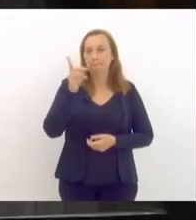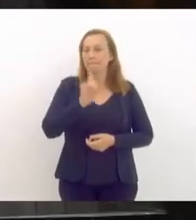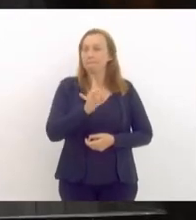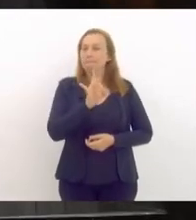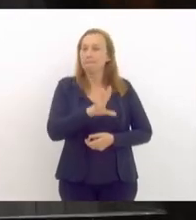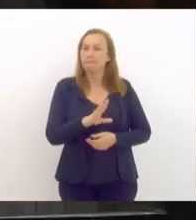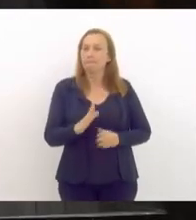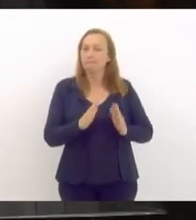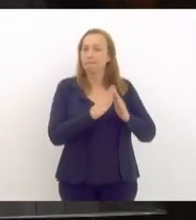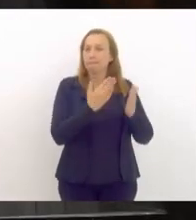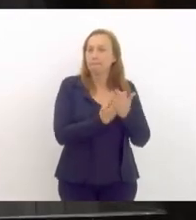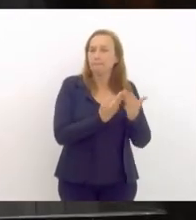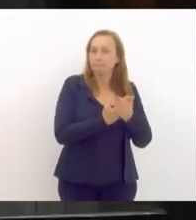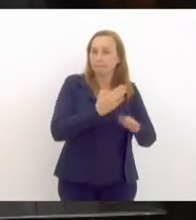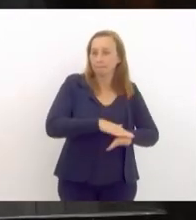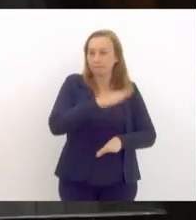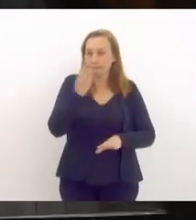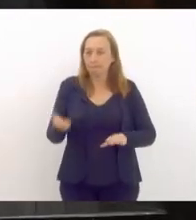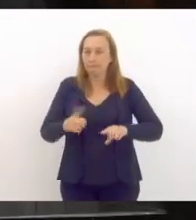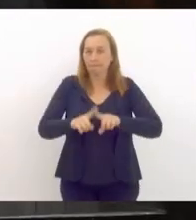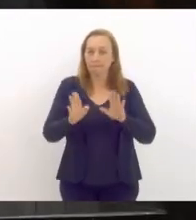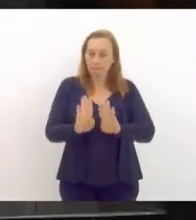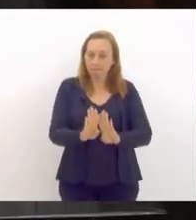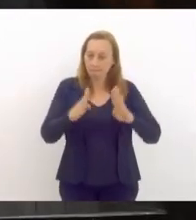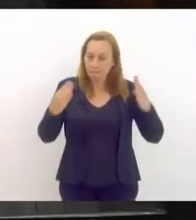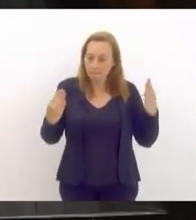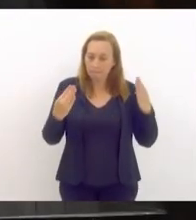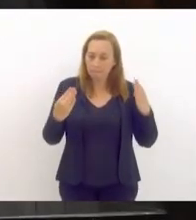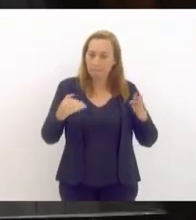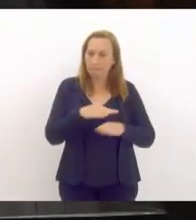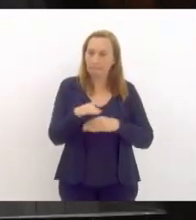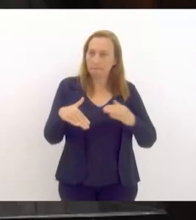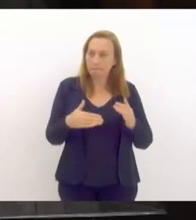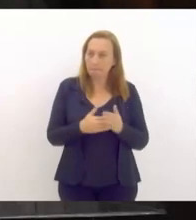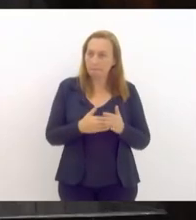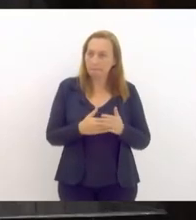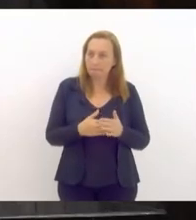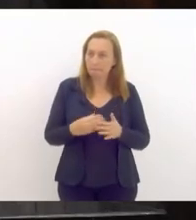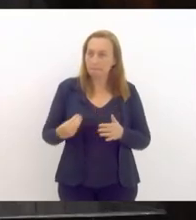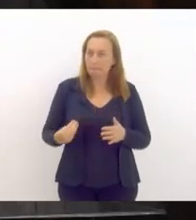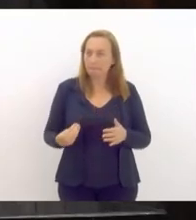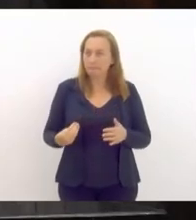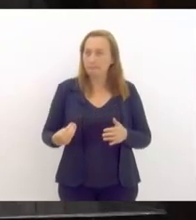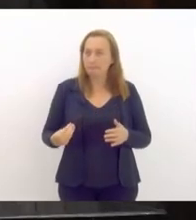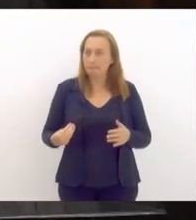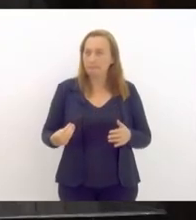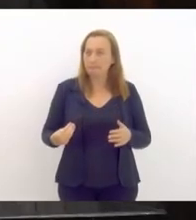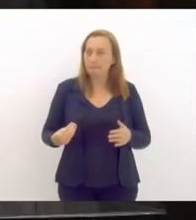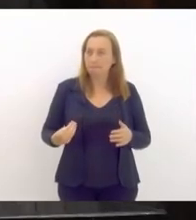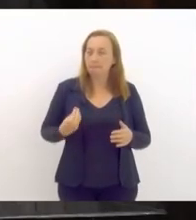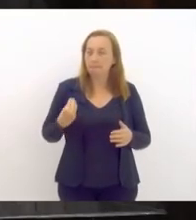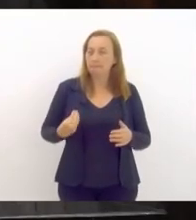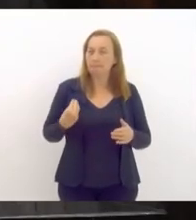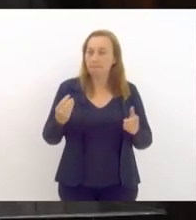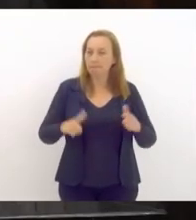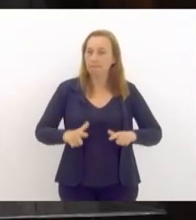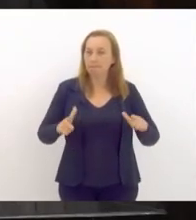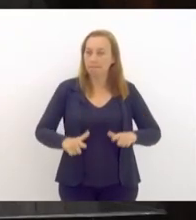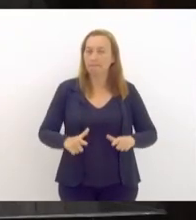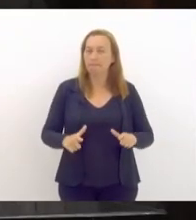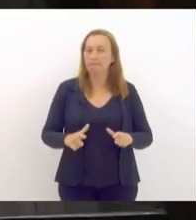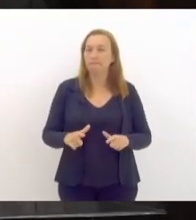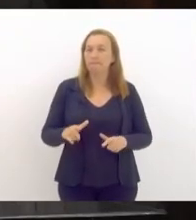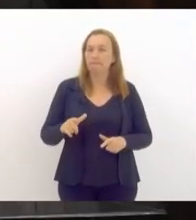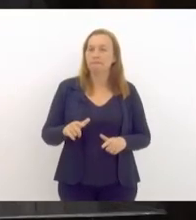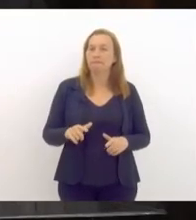de ter escolas em horário integral mas tem escolas abertas a comunidade ele passa pelo papel dos animadores culturais